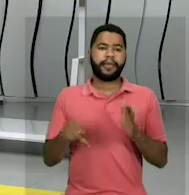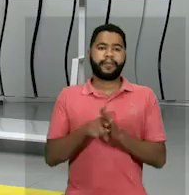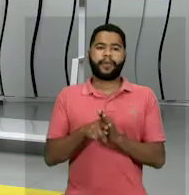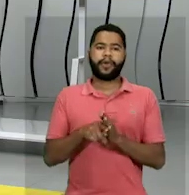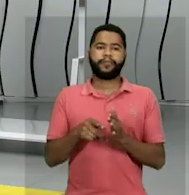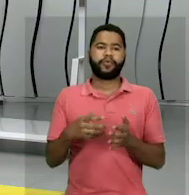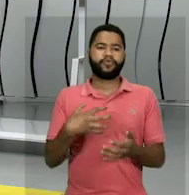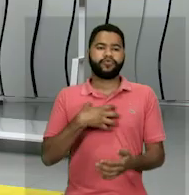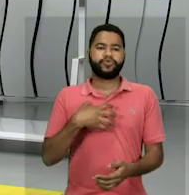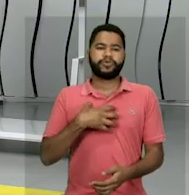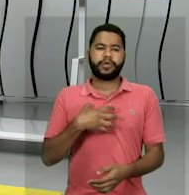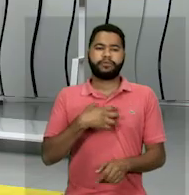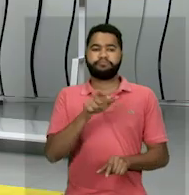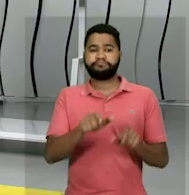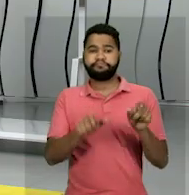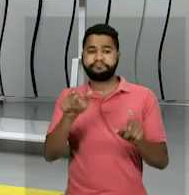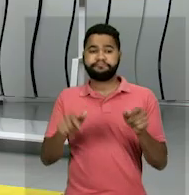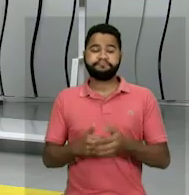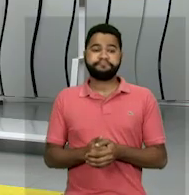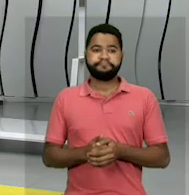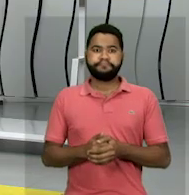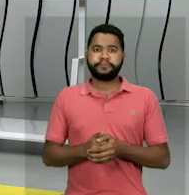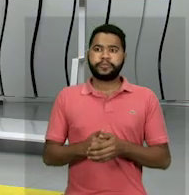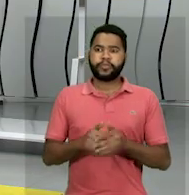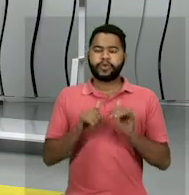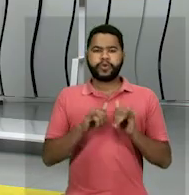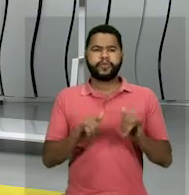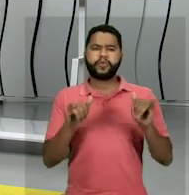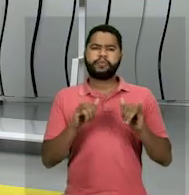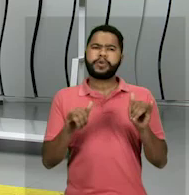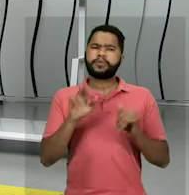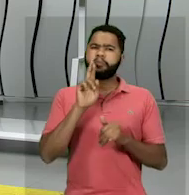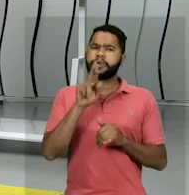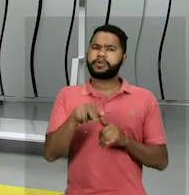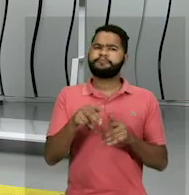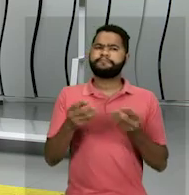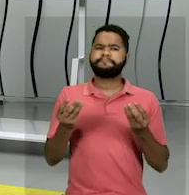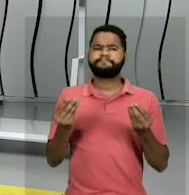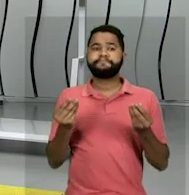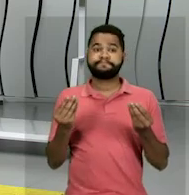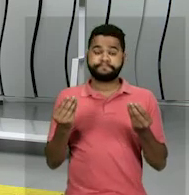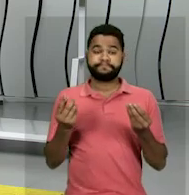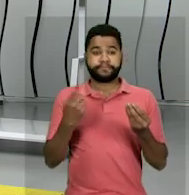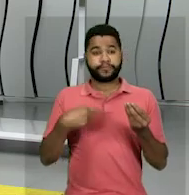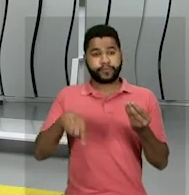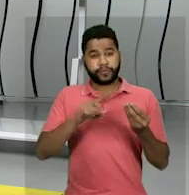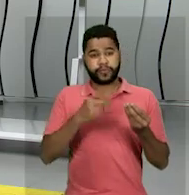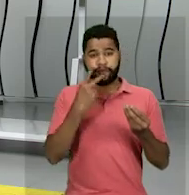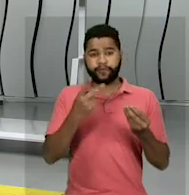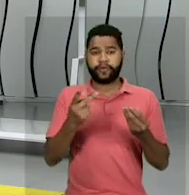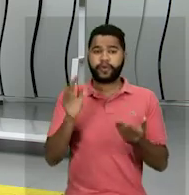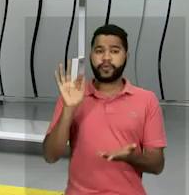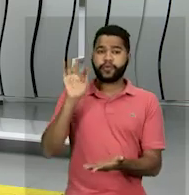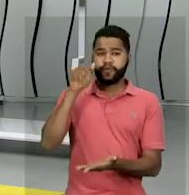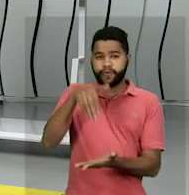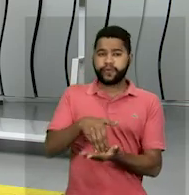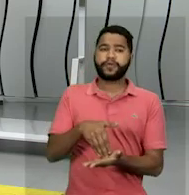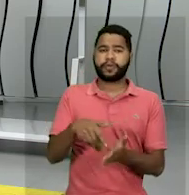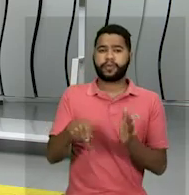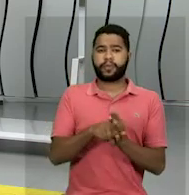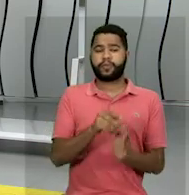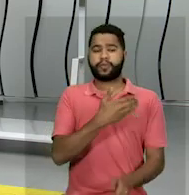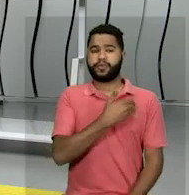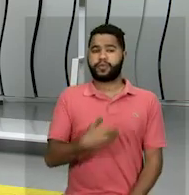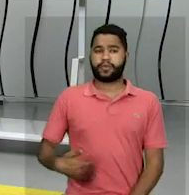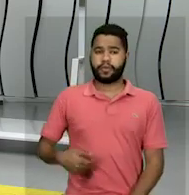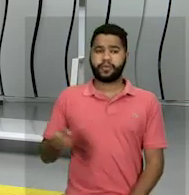casa. Importantes informações a gente precisa para responder essa questão. Aqui nós estamos falando do finalzinho do Estado Novo,